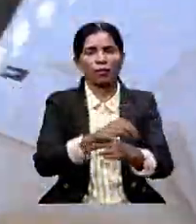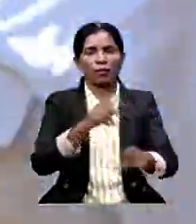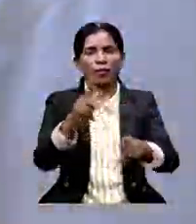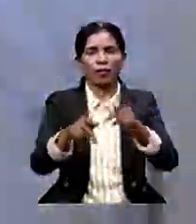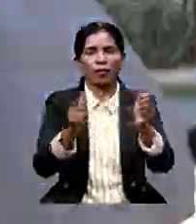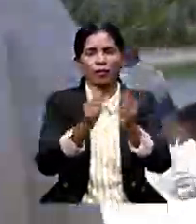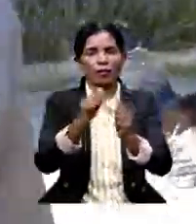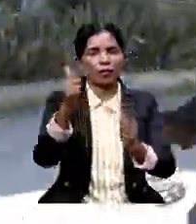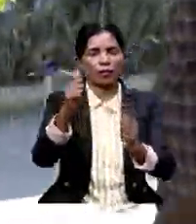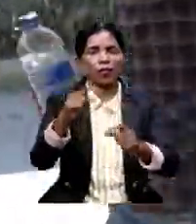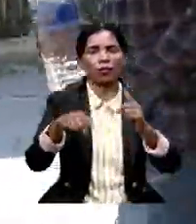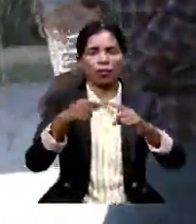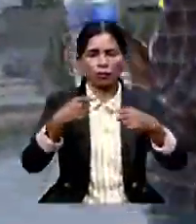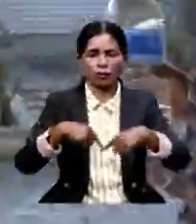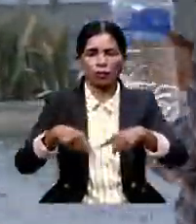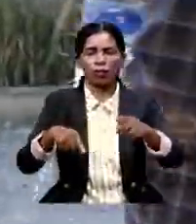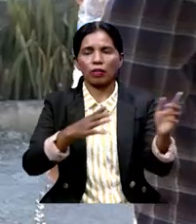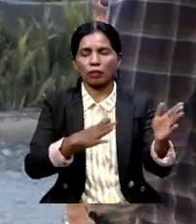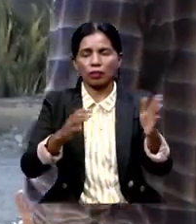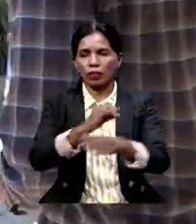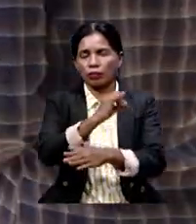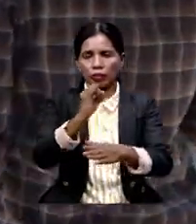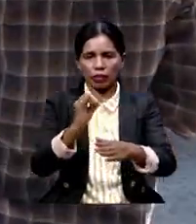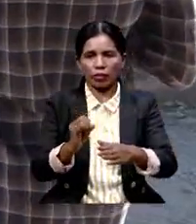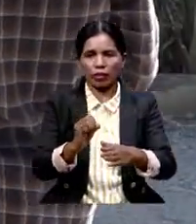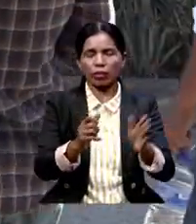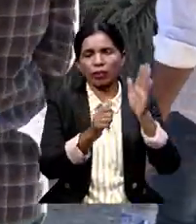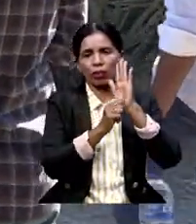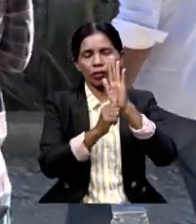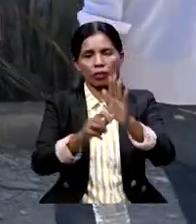na Insanulo, né? Bem, hira finaliza processo de investigação, se